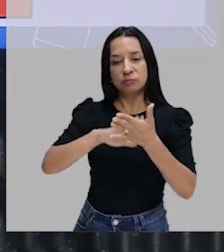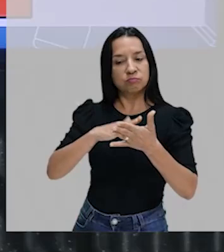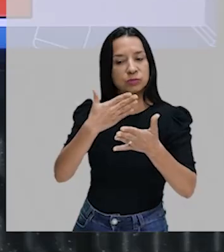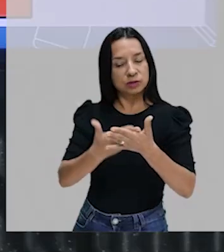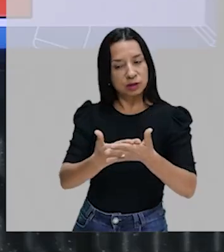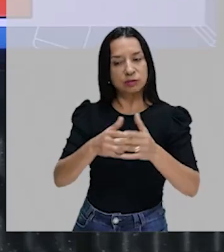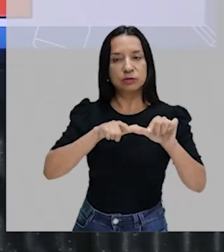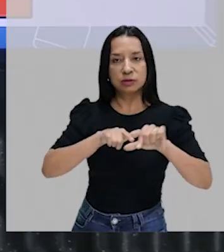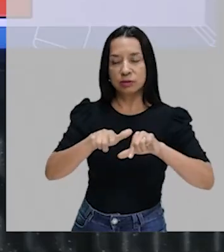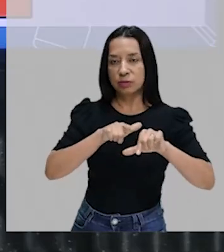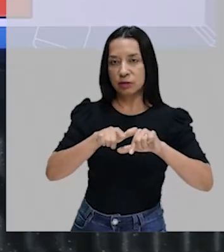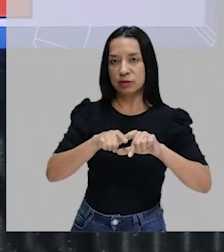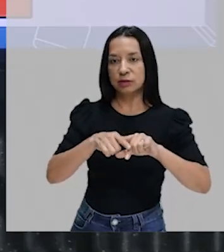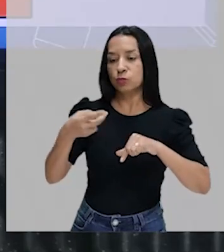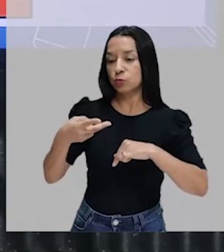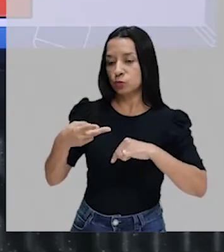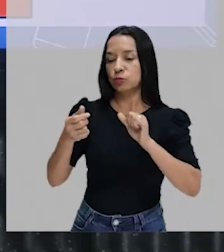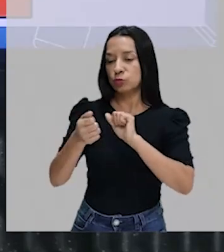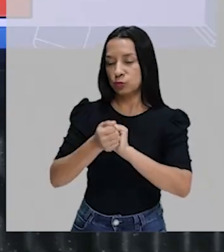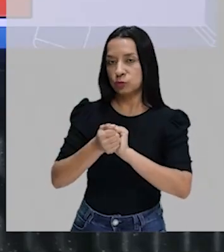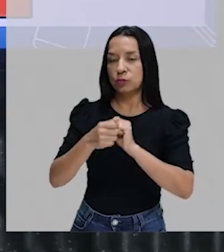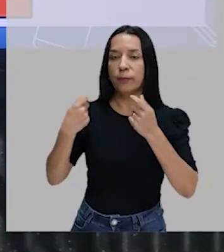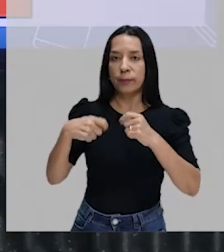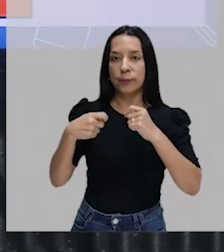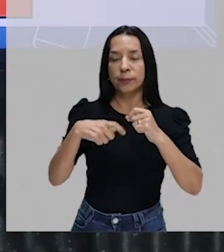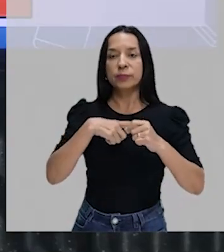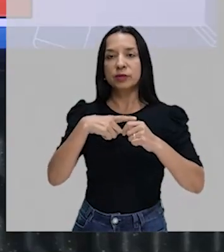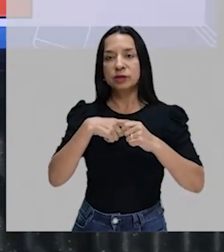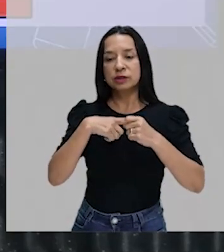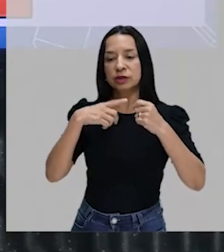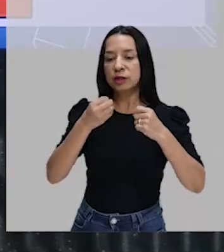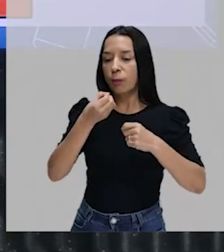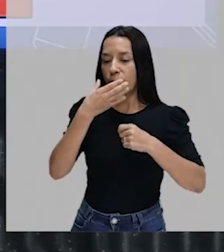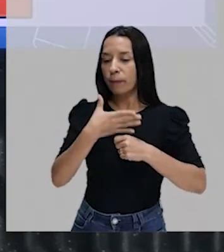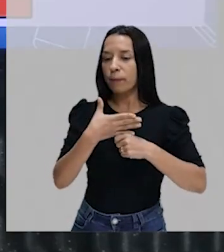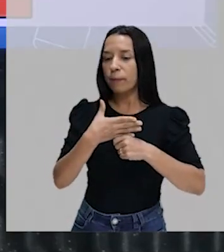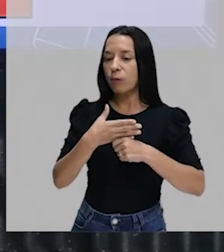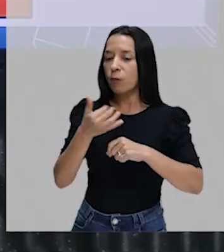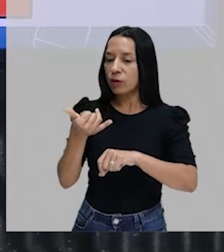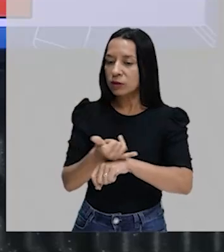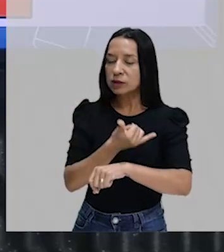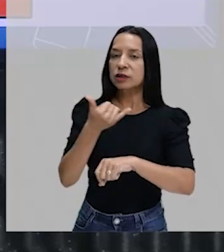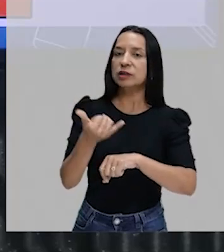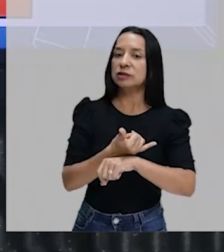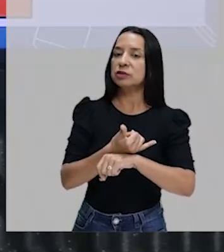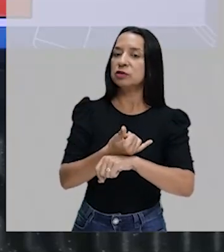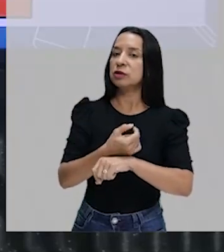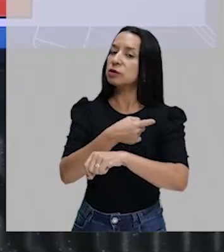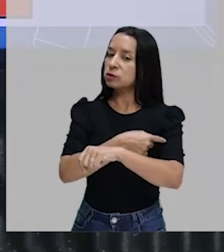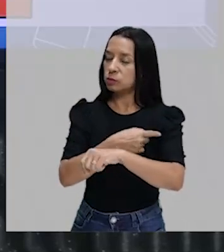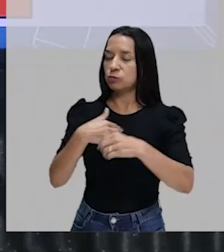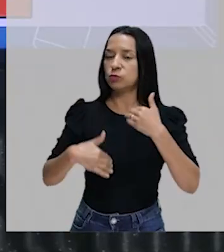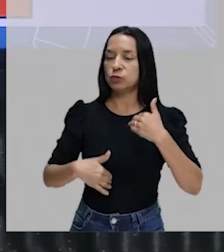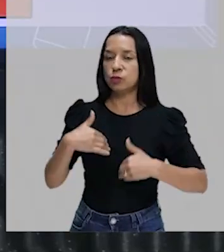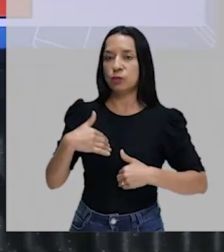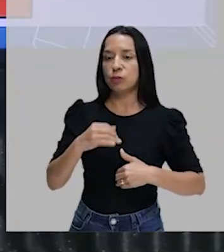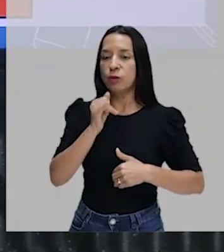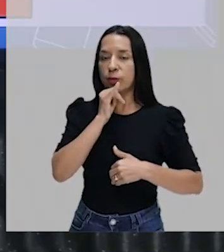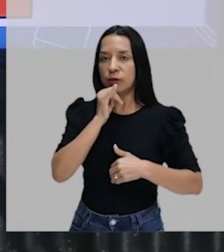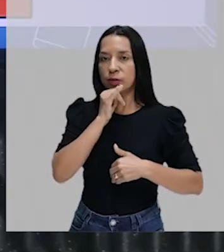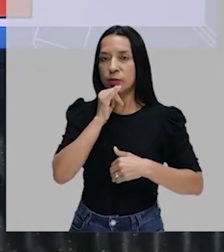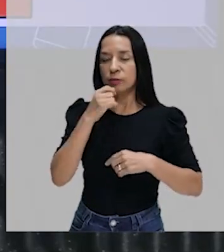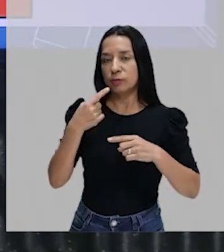intérprete, está trabalhando aqui também ao meu lado. Ela precisa ter uma boa resistência muscular, por exemplo, para que